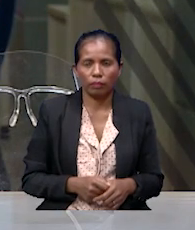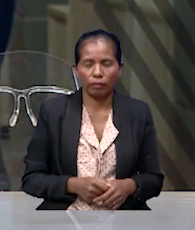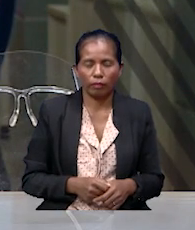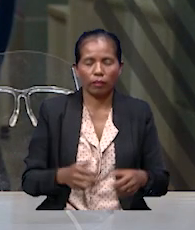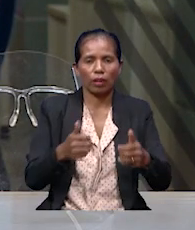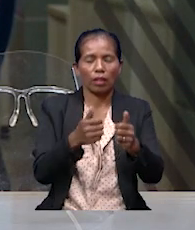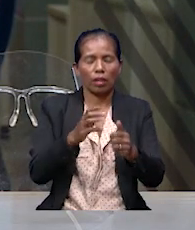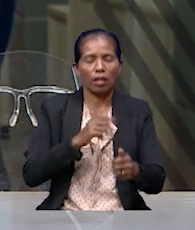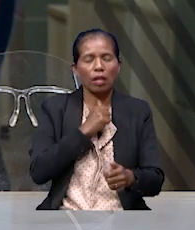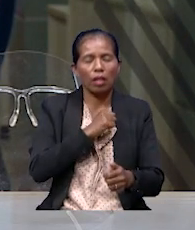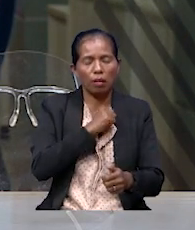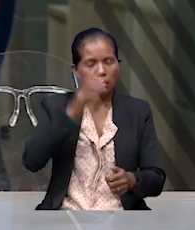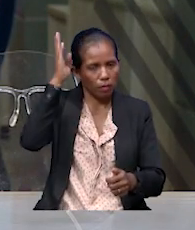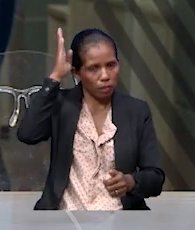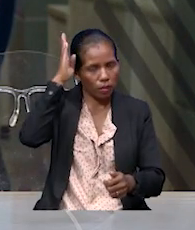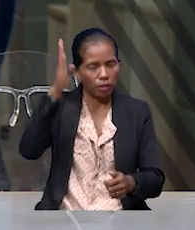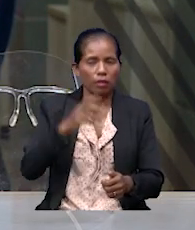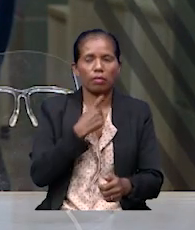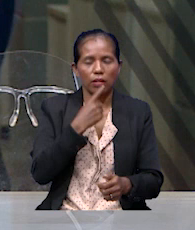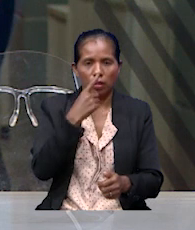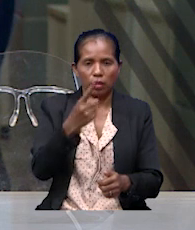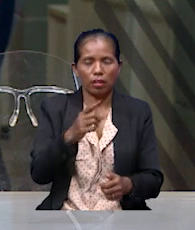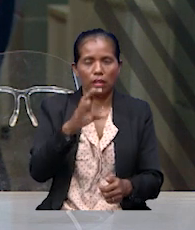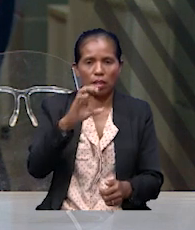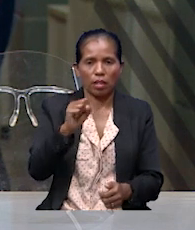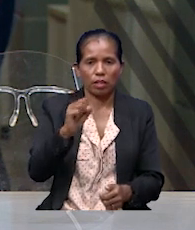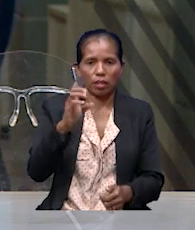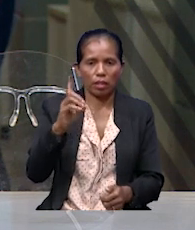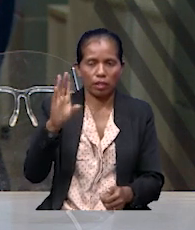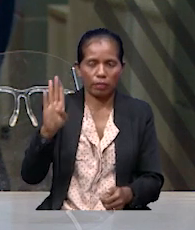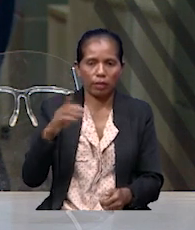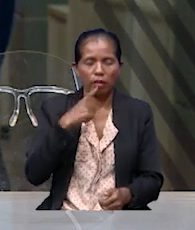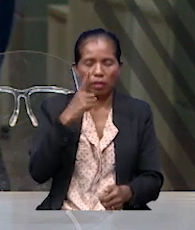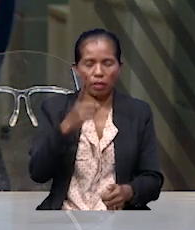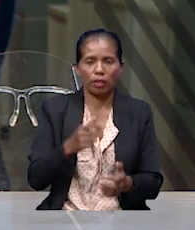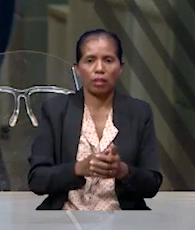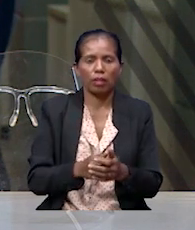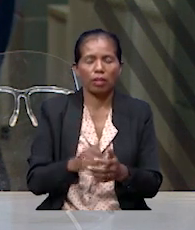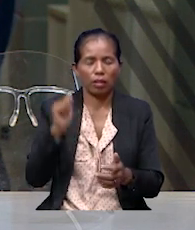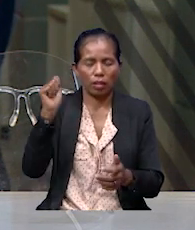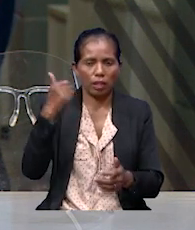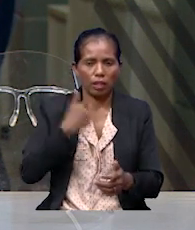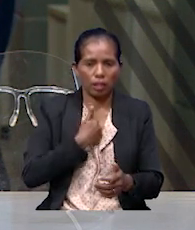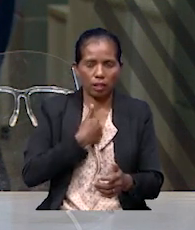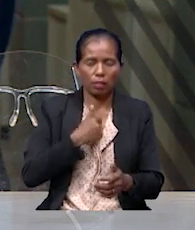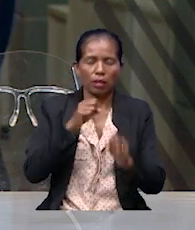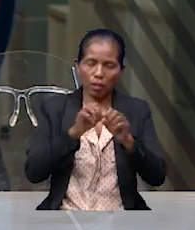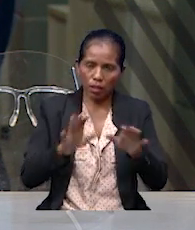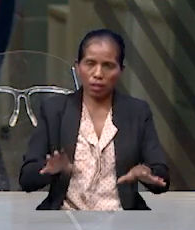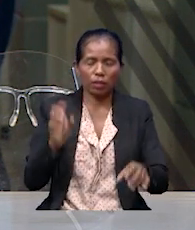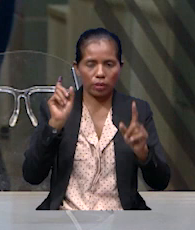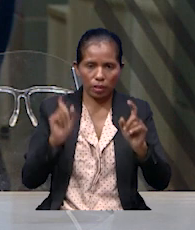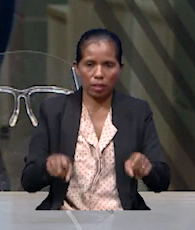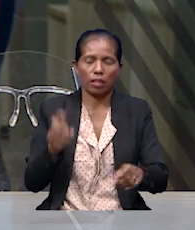Arcebispo Arquidiocese de Lidom Virgilio Carmo da Silva, SDB HTT, candidato nebe maklakon tem que hakruk ba candidato